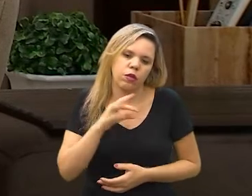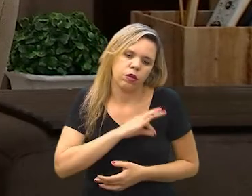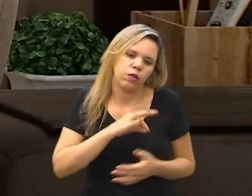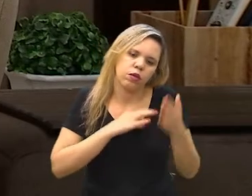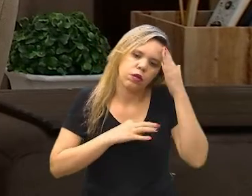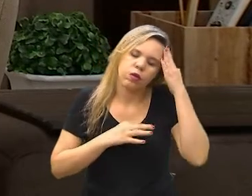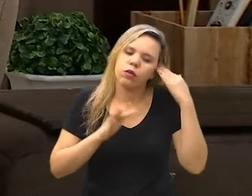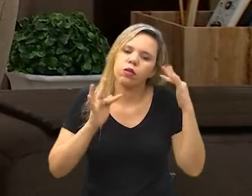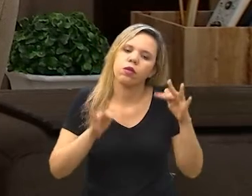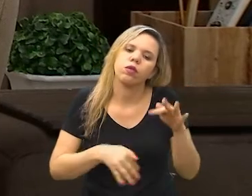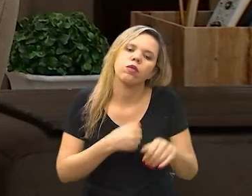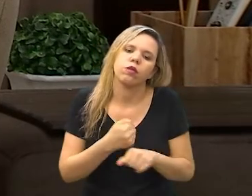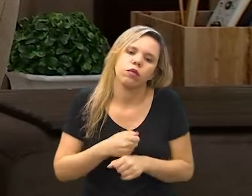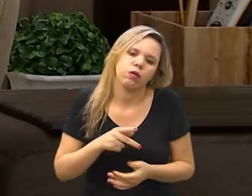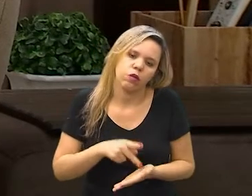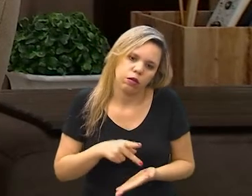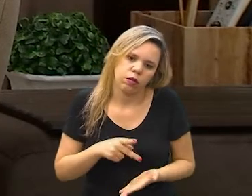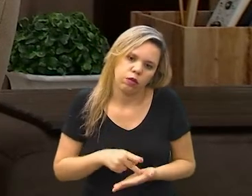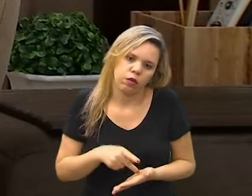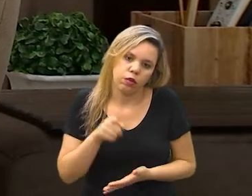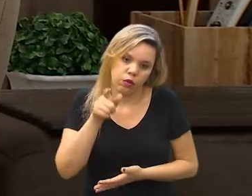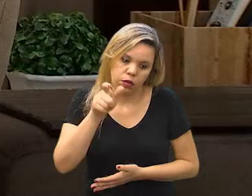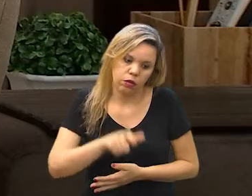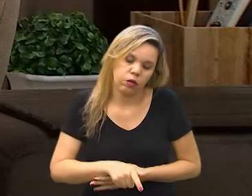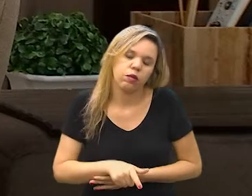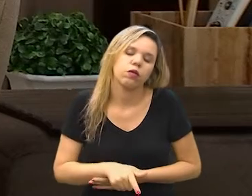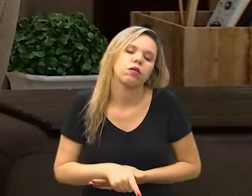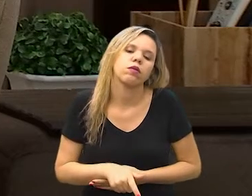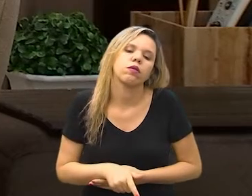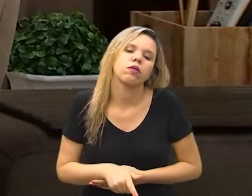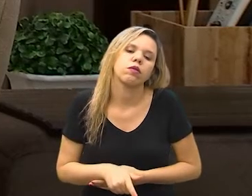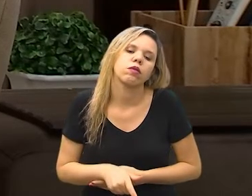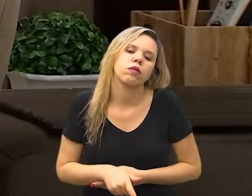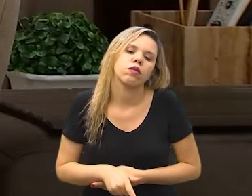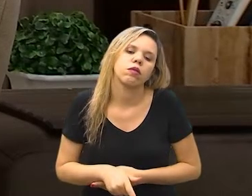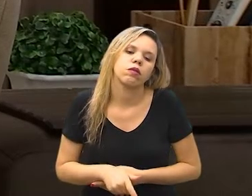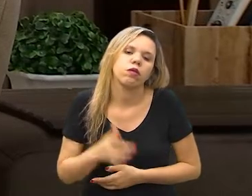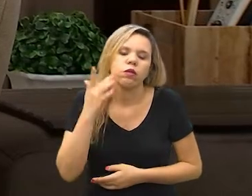ano. Sem dúvida nenhuma. E você, enquanto pessoa física,